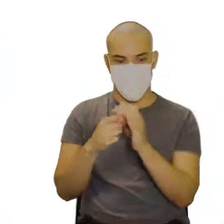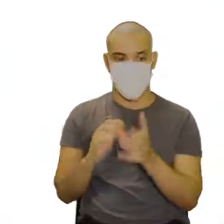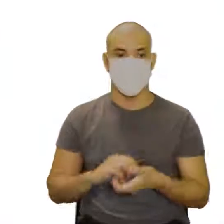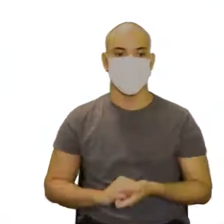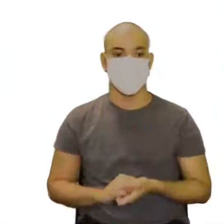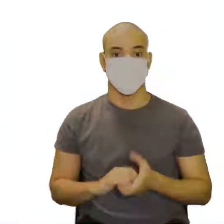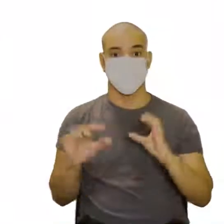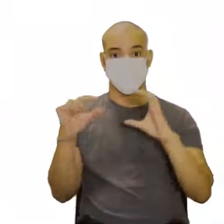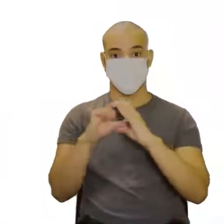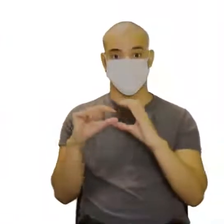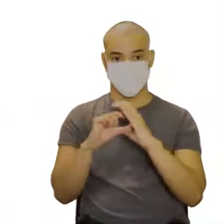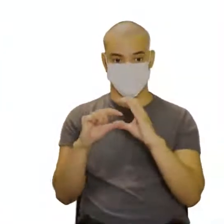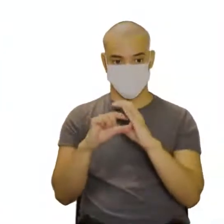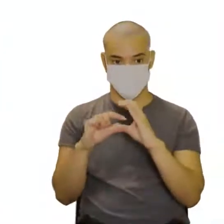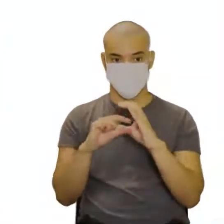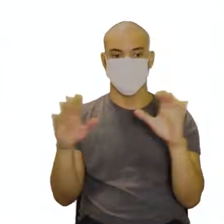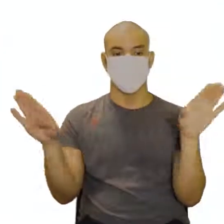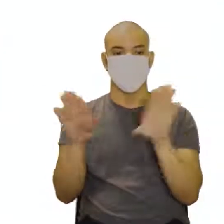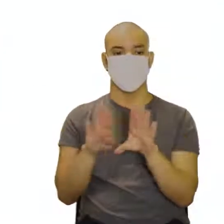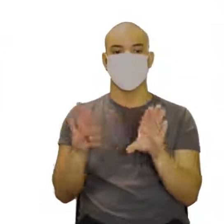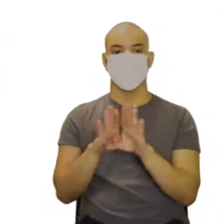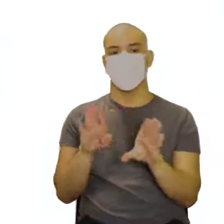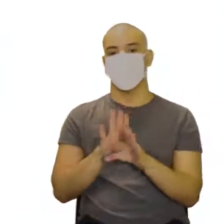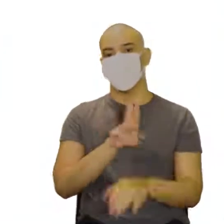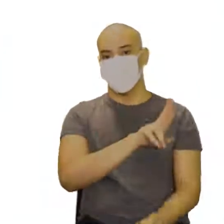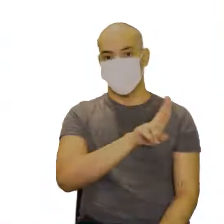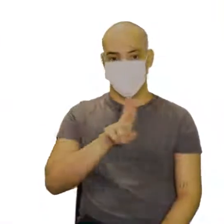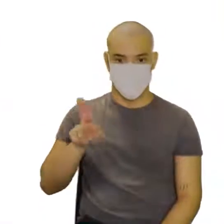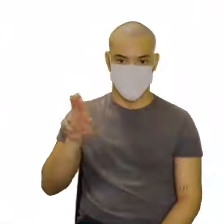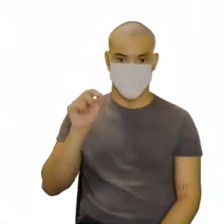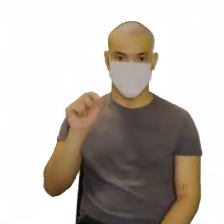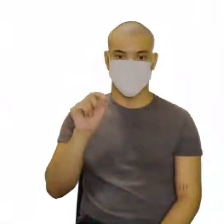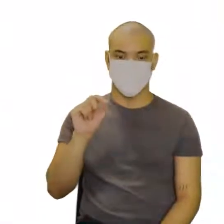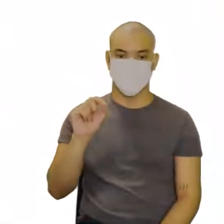Bom, os capacitores também são chamados de